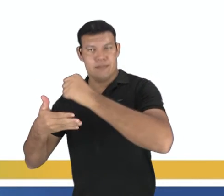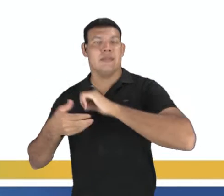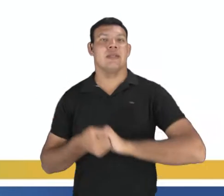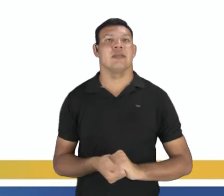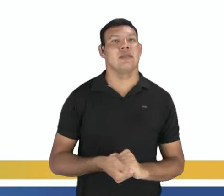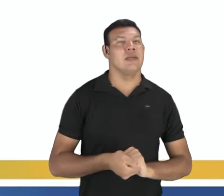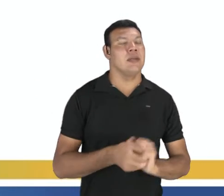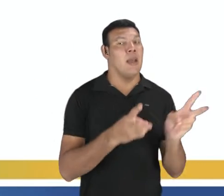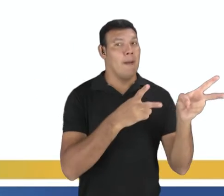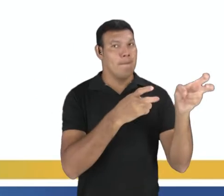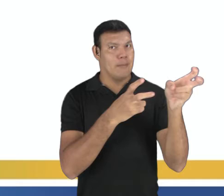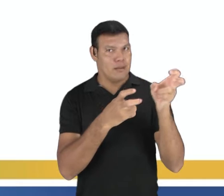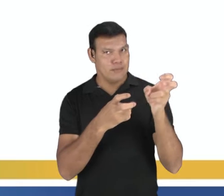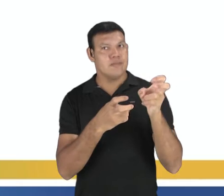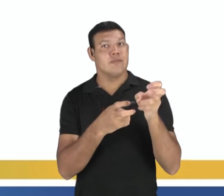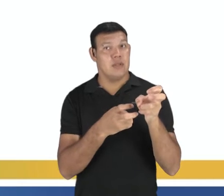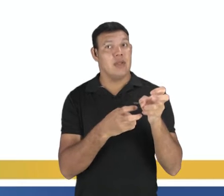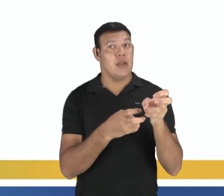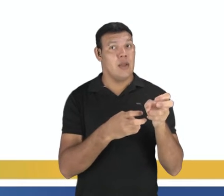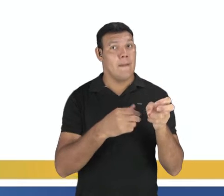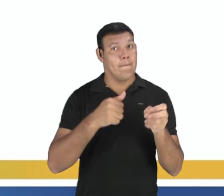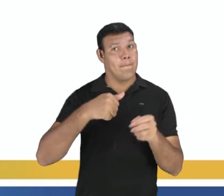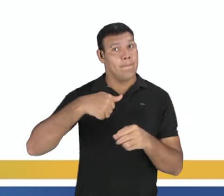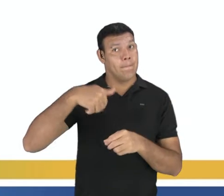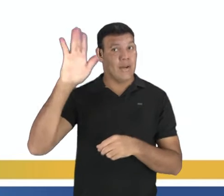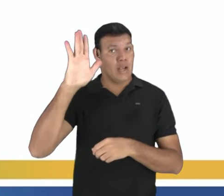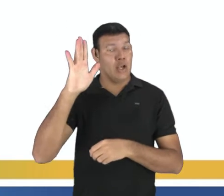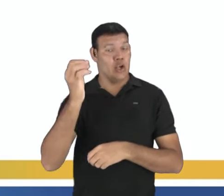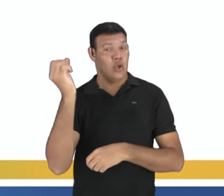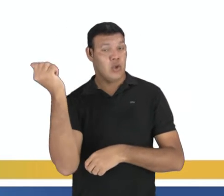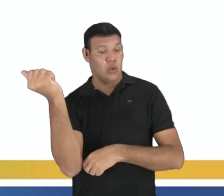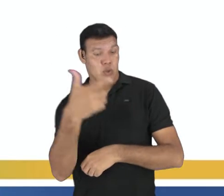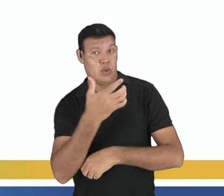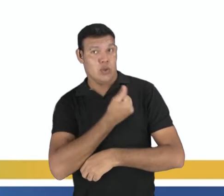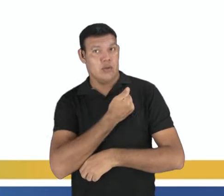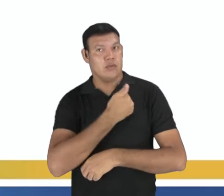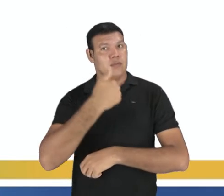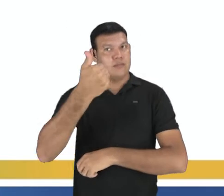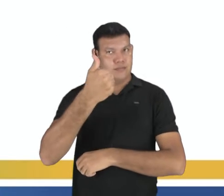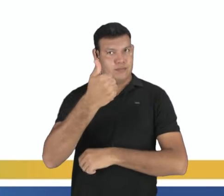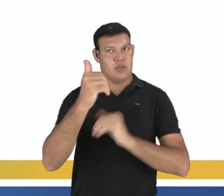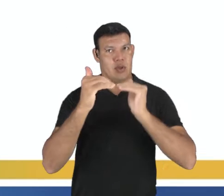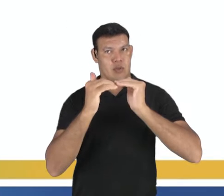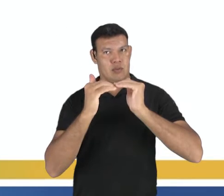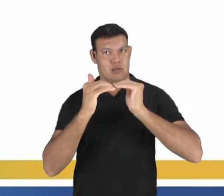vocês percebem que ele é maior que 1, então ela é crescente